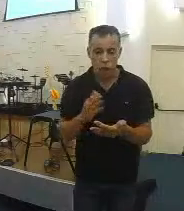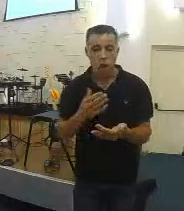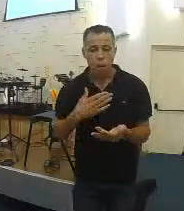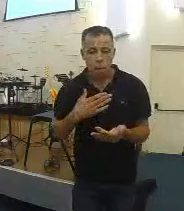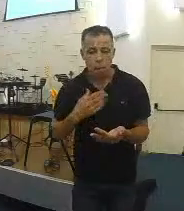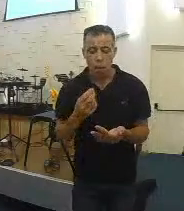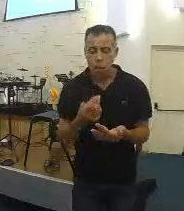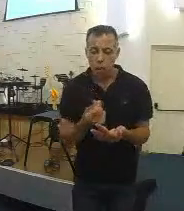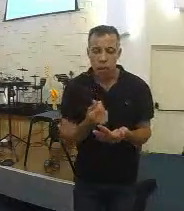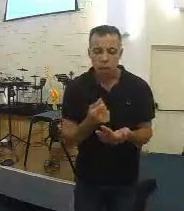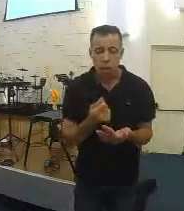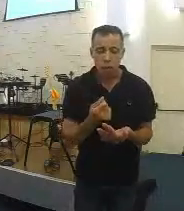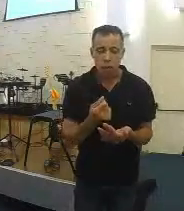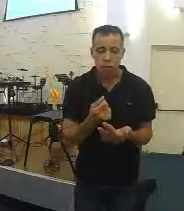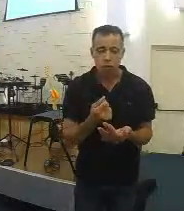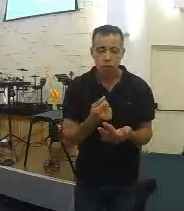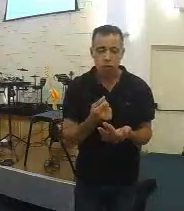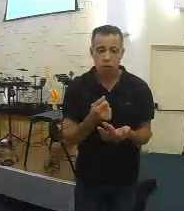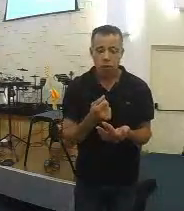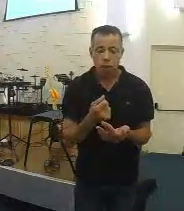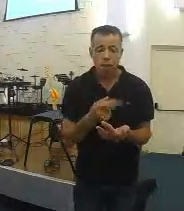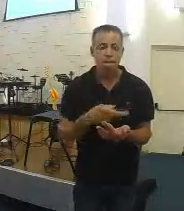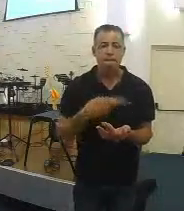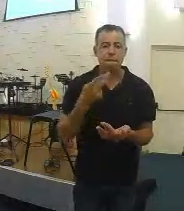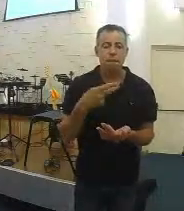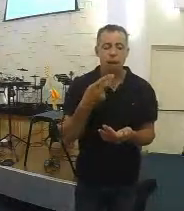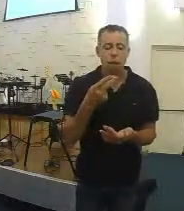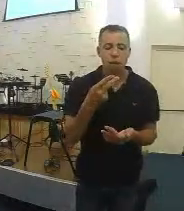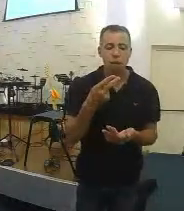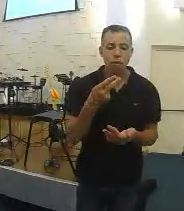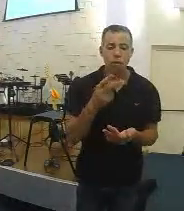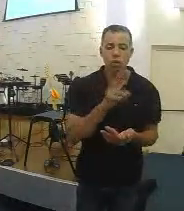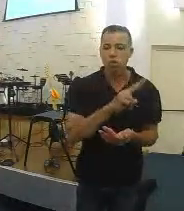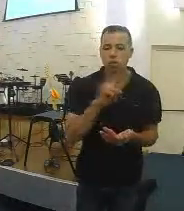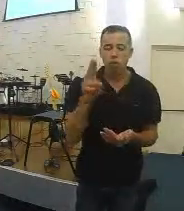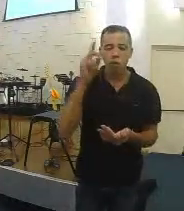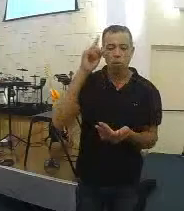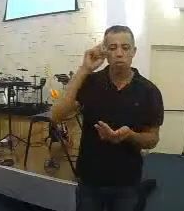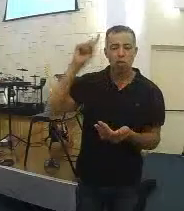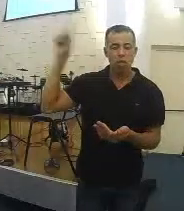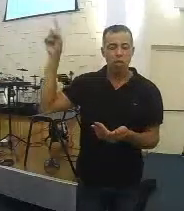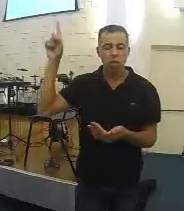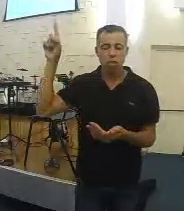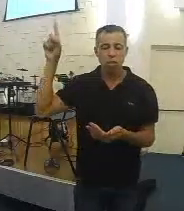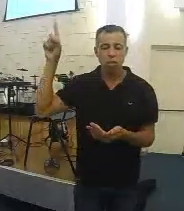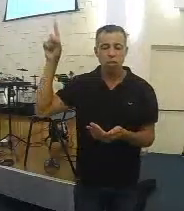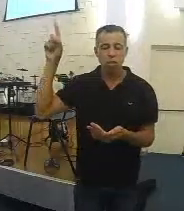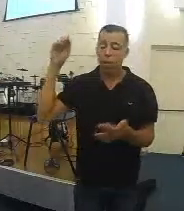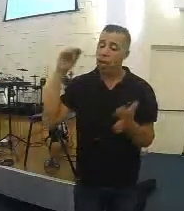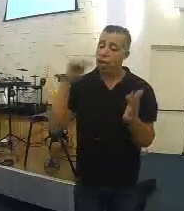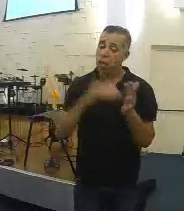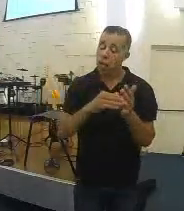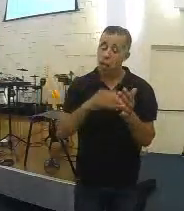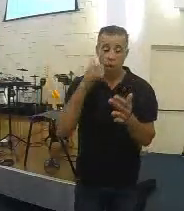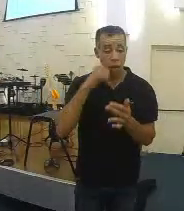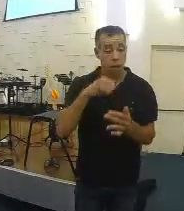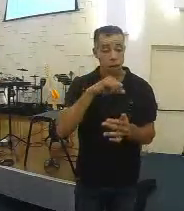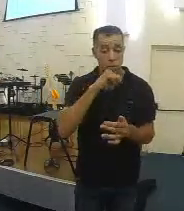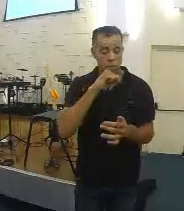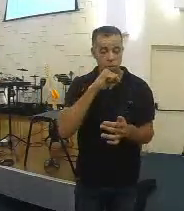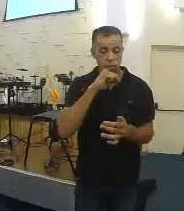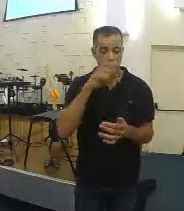Ele tomou o nome do Senhor em vão, porque ele negou que tivesse roubado a sua mãe, até que a mãe